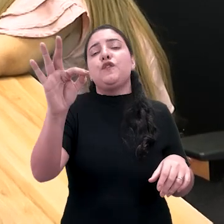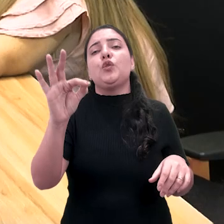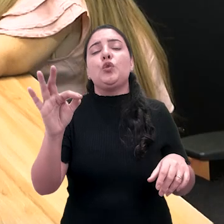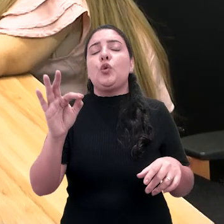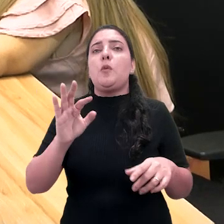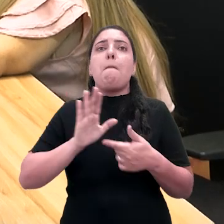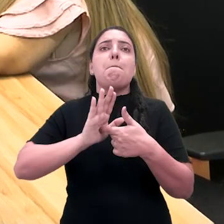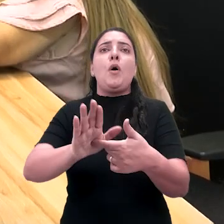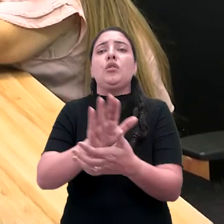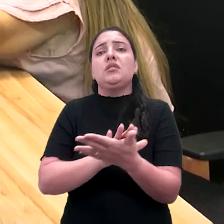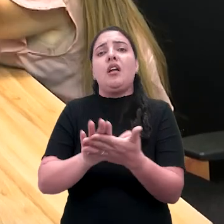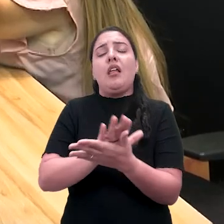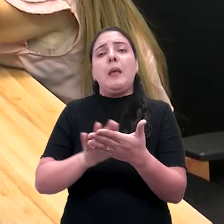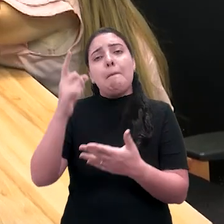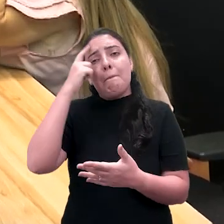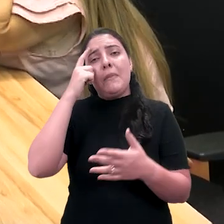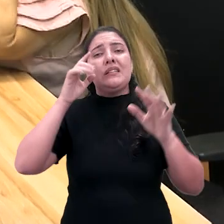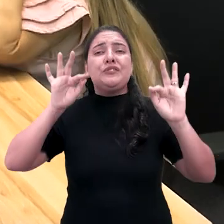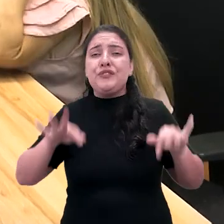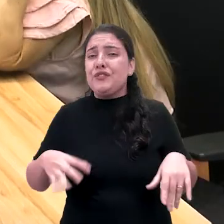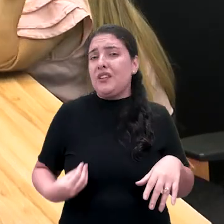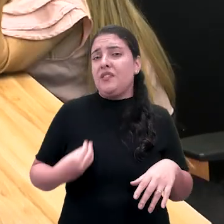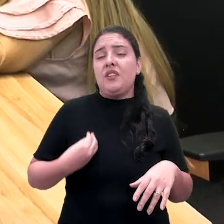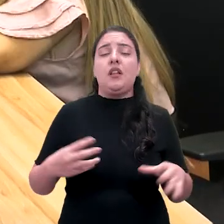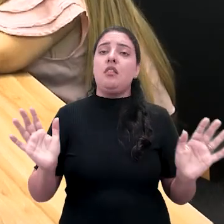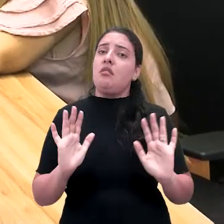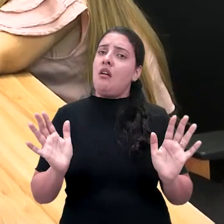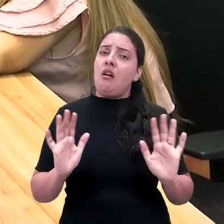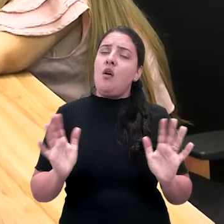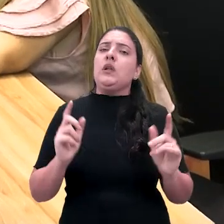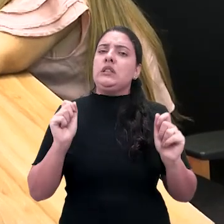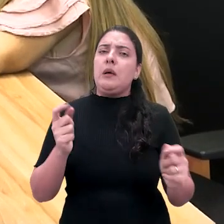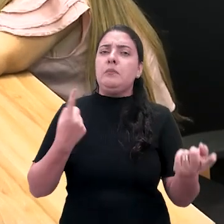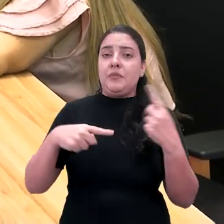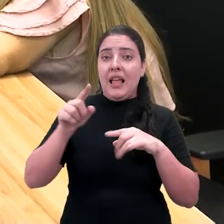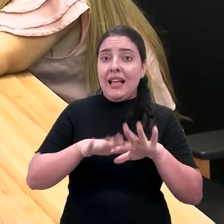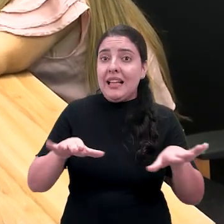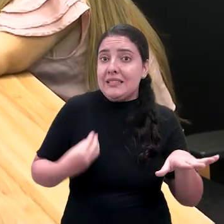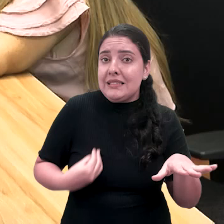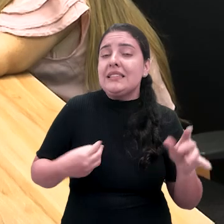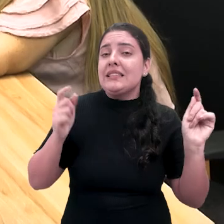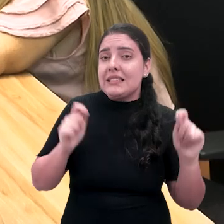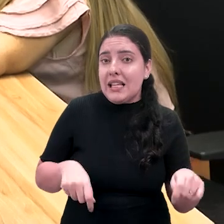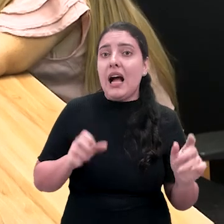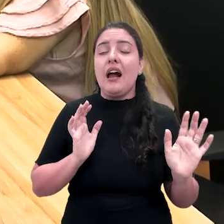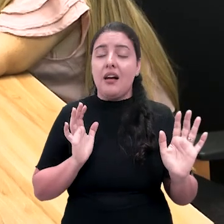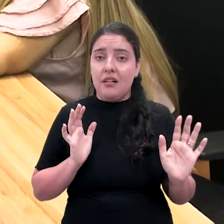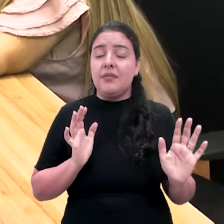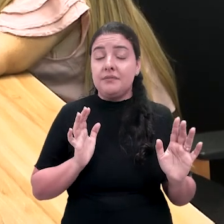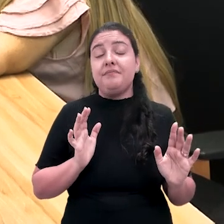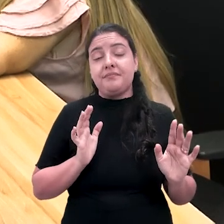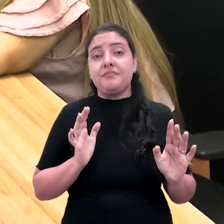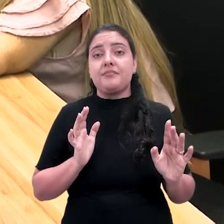mostra a perspectiva do futuro, né? Do que ela pode vir a ser, porque a criança ela né? Ela não,